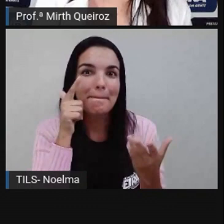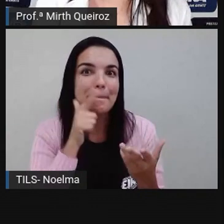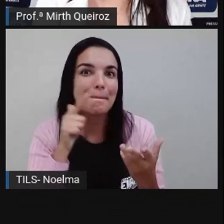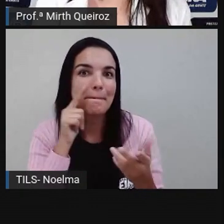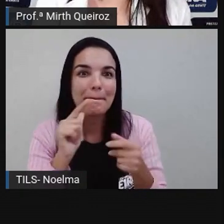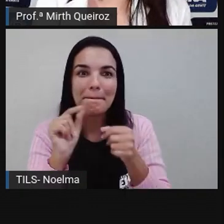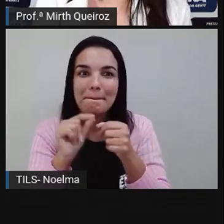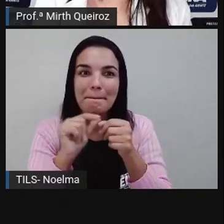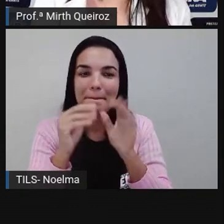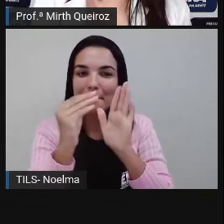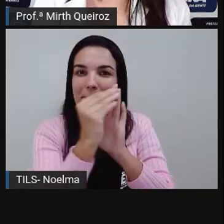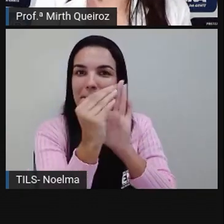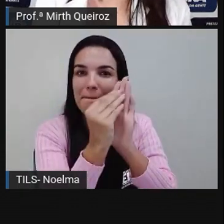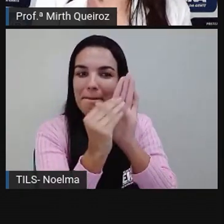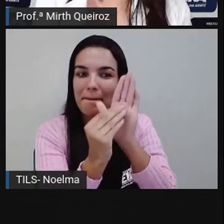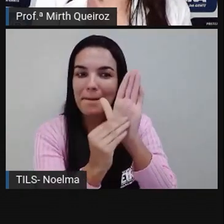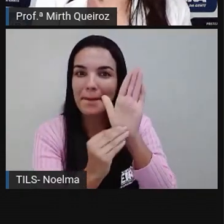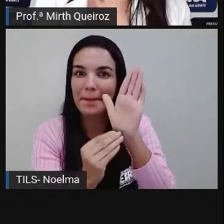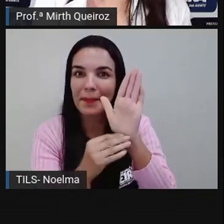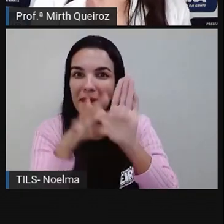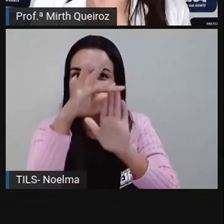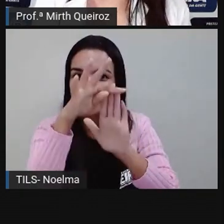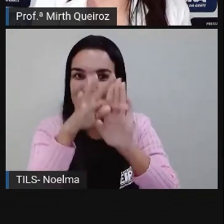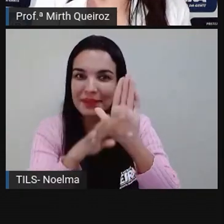conseguiram preencher